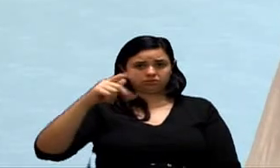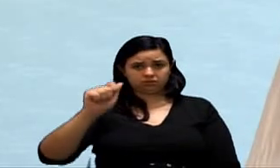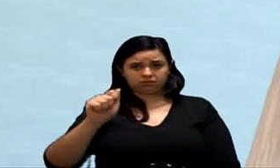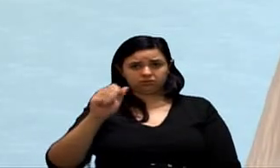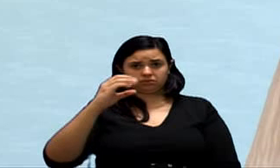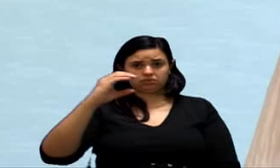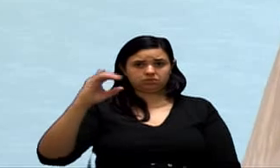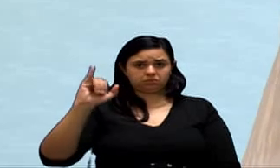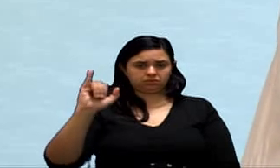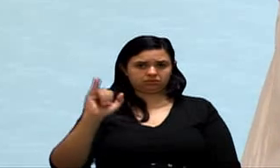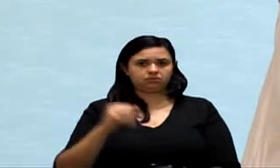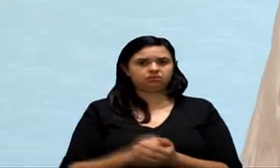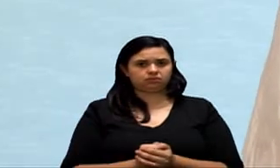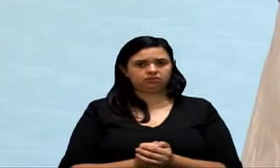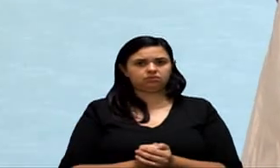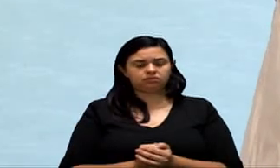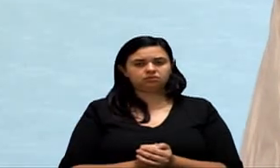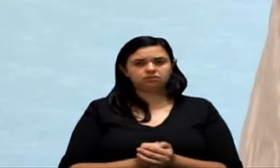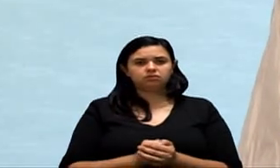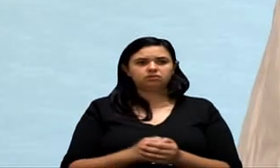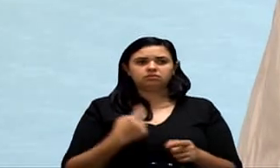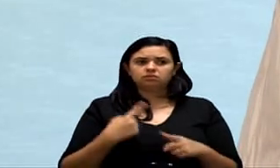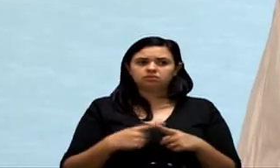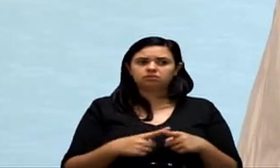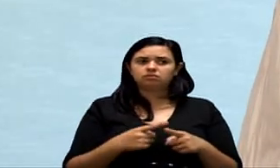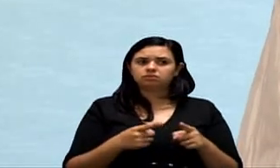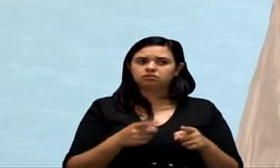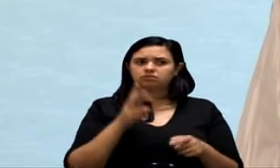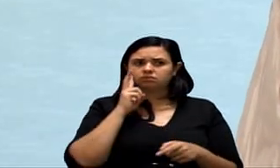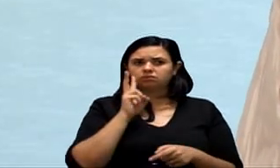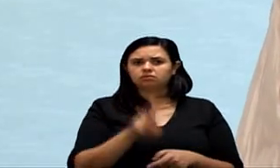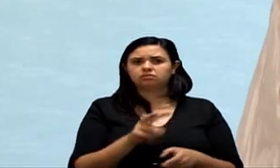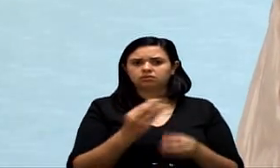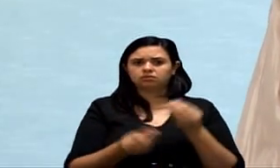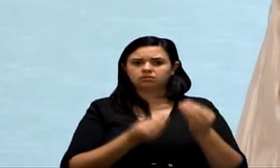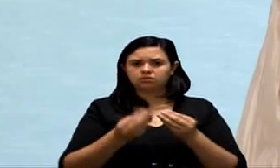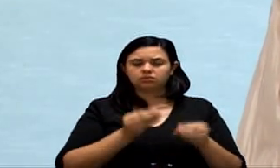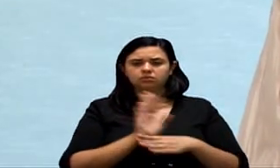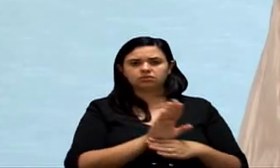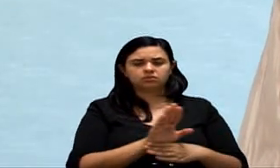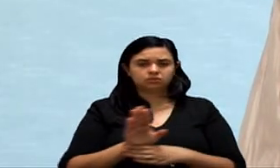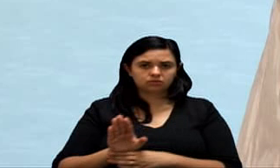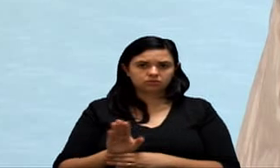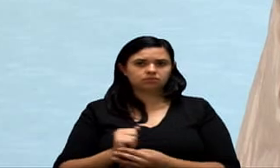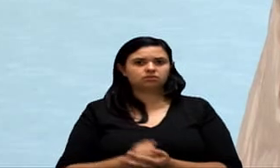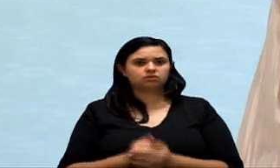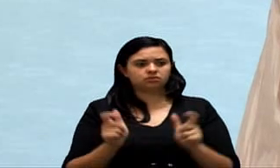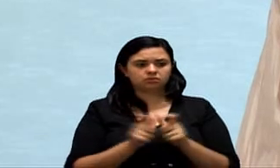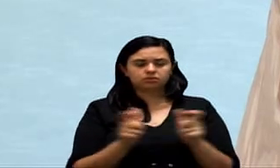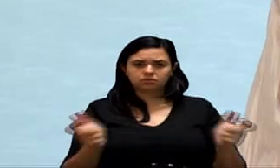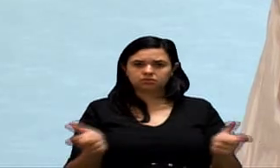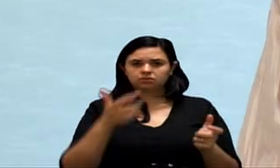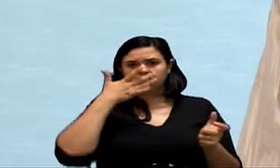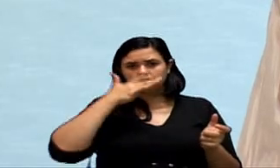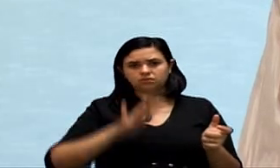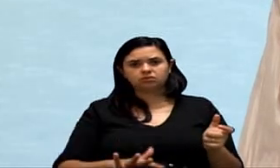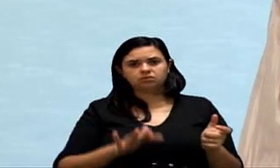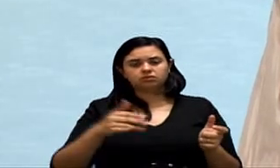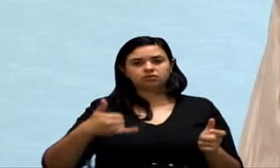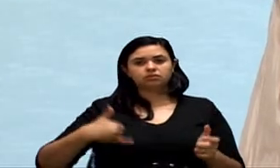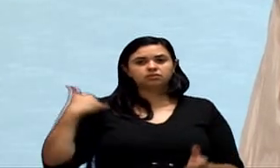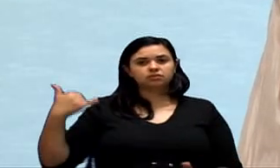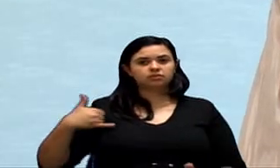você estabelece a política de combate à violência infantil. A maioria dessas crianças está na idade